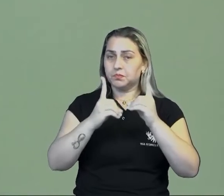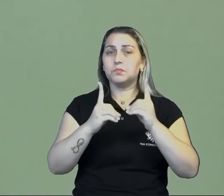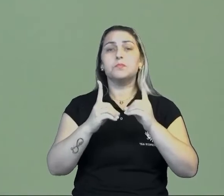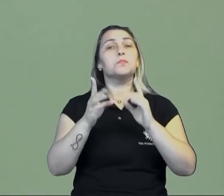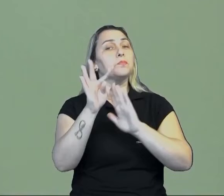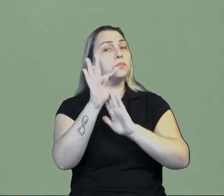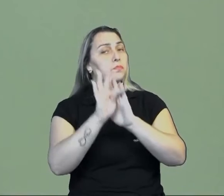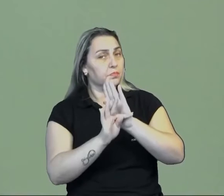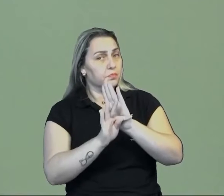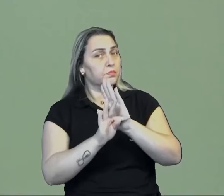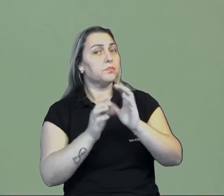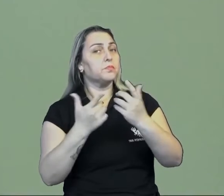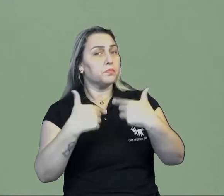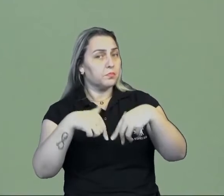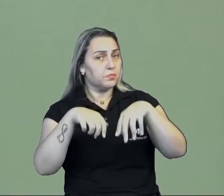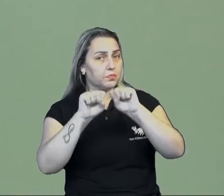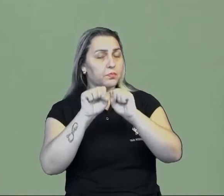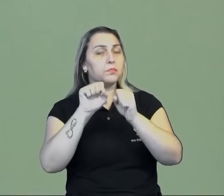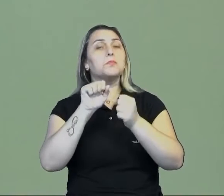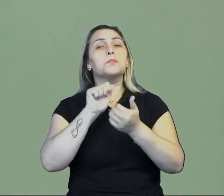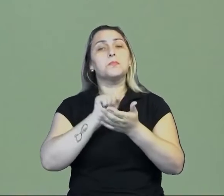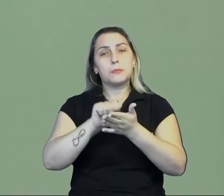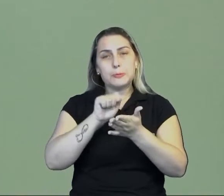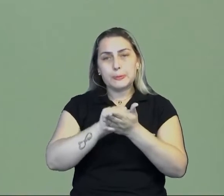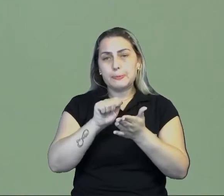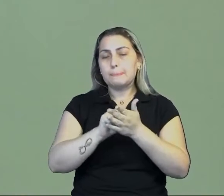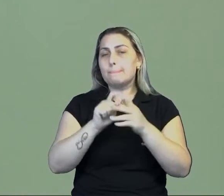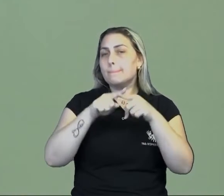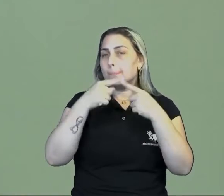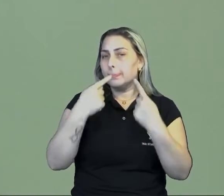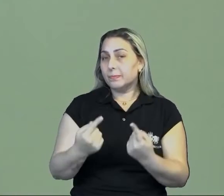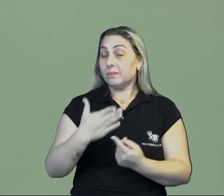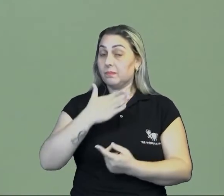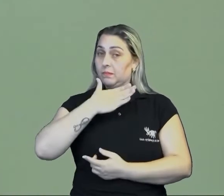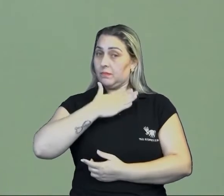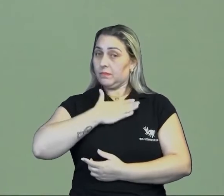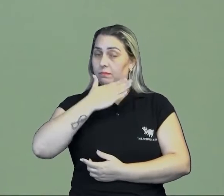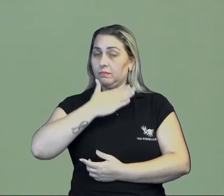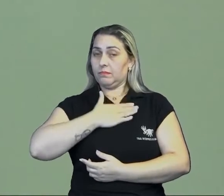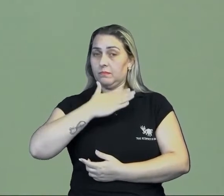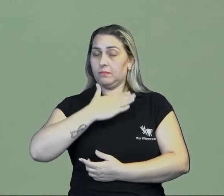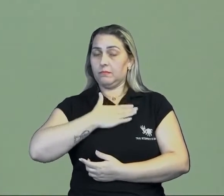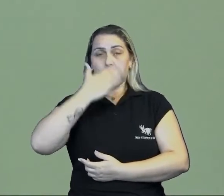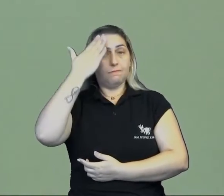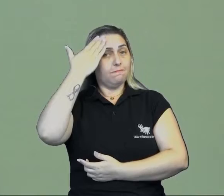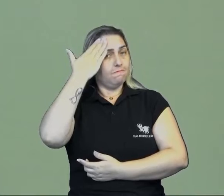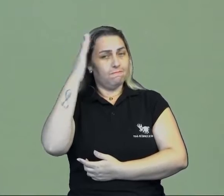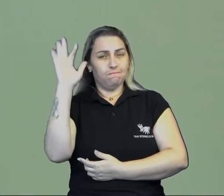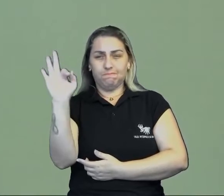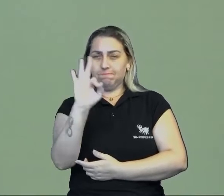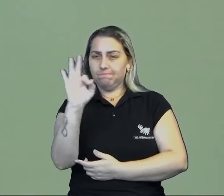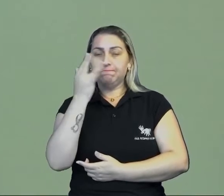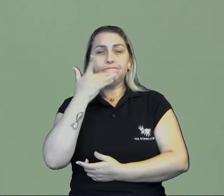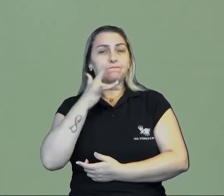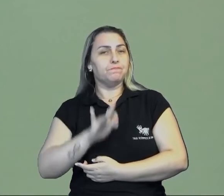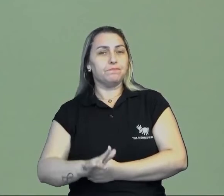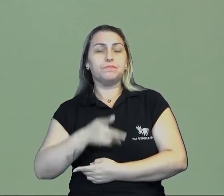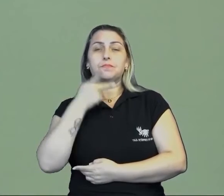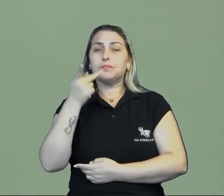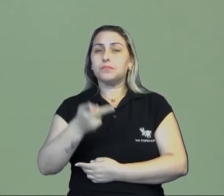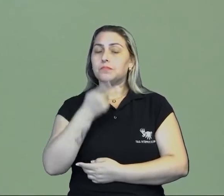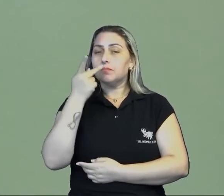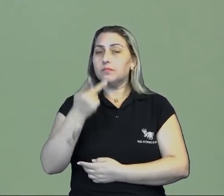um texto, é uma linguagem verbal, é um texto. Mas para mim, que não entendi o que aquela criança